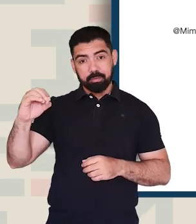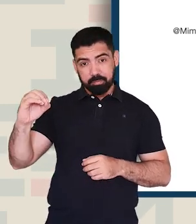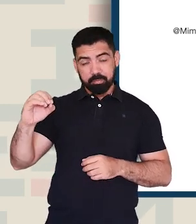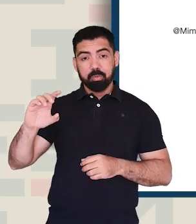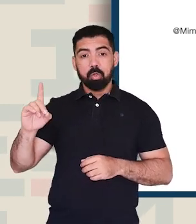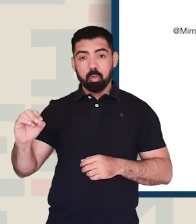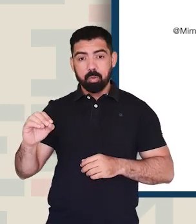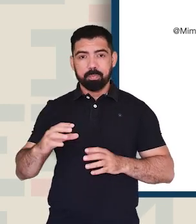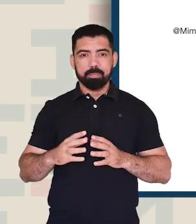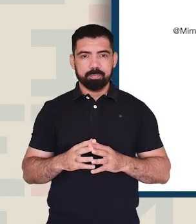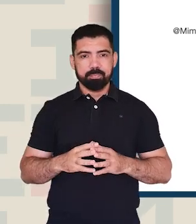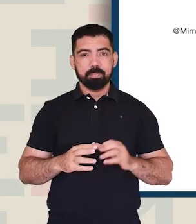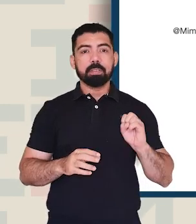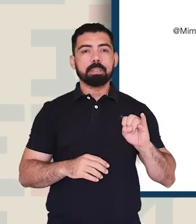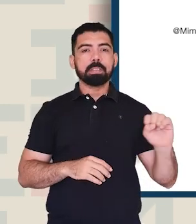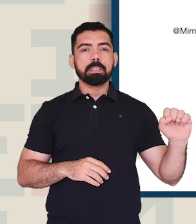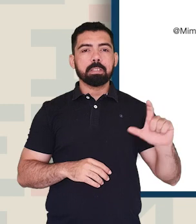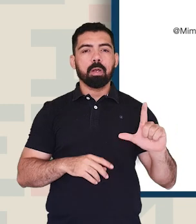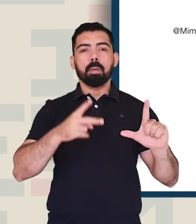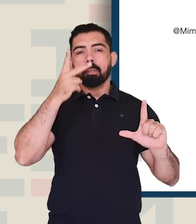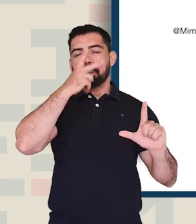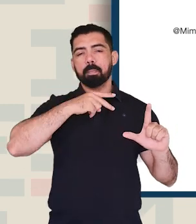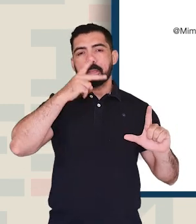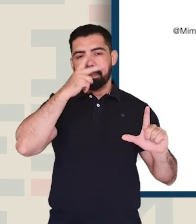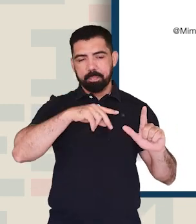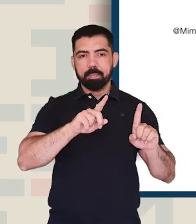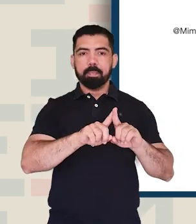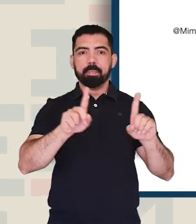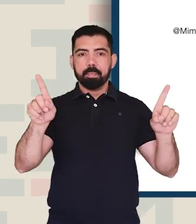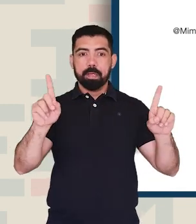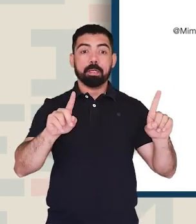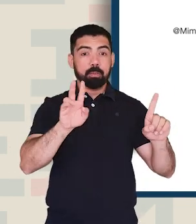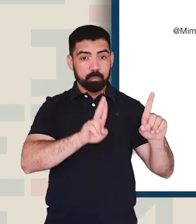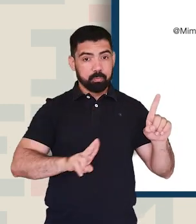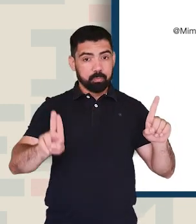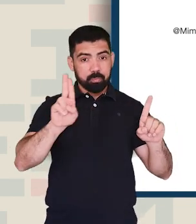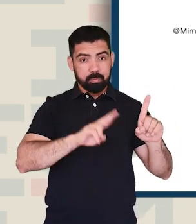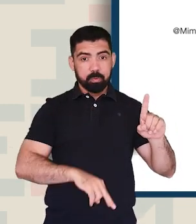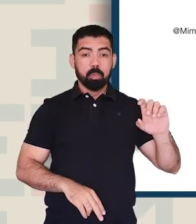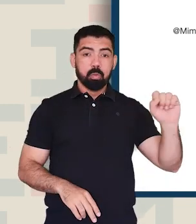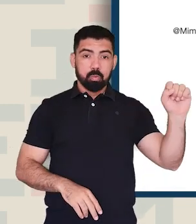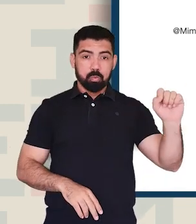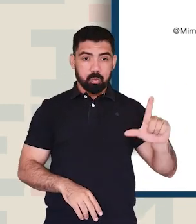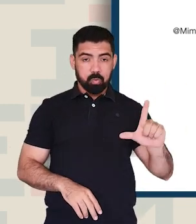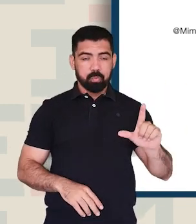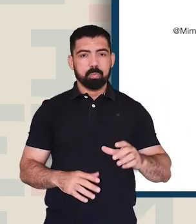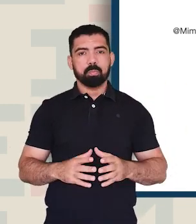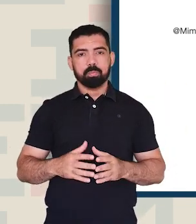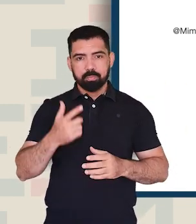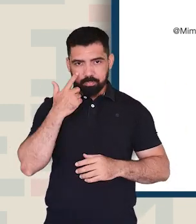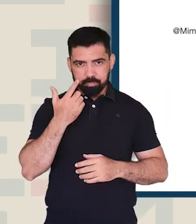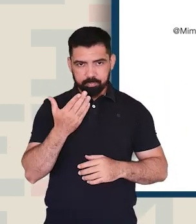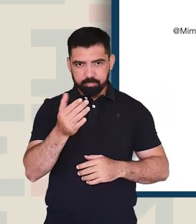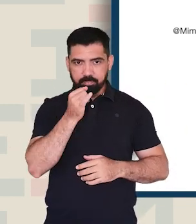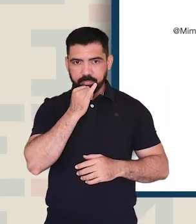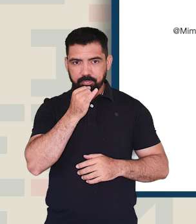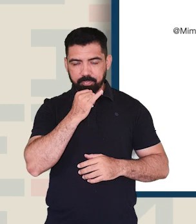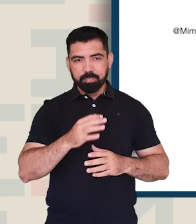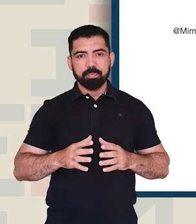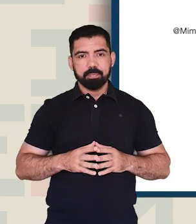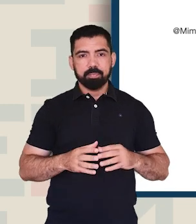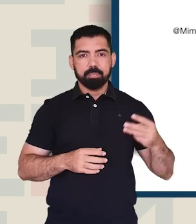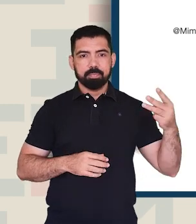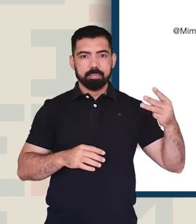dó. Se eu for para sol, eu vou fazer os mesmos acordes, só que em sol. Então, digamos que eu só pegue um sol aqui,